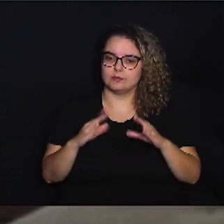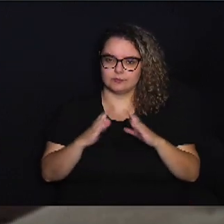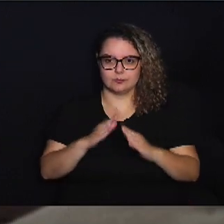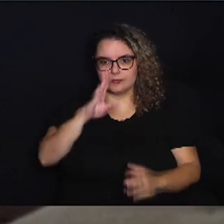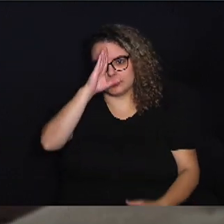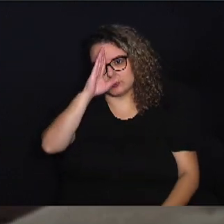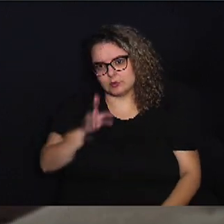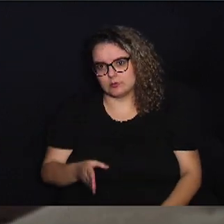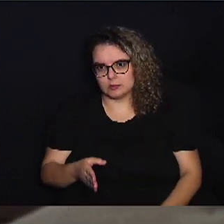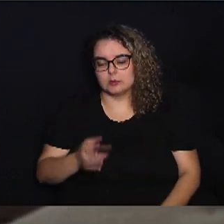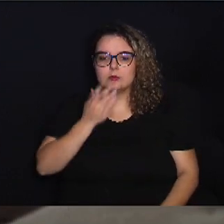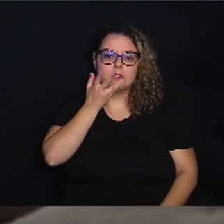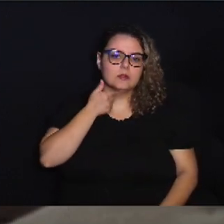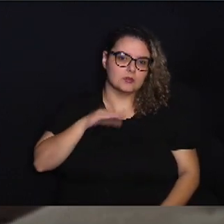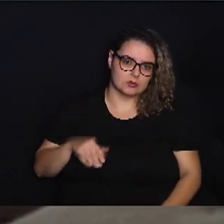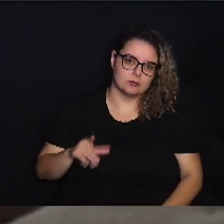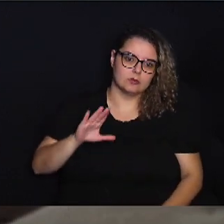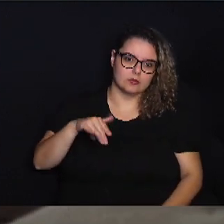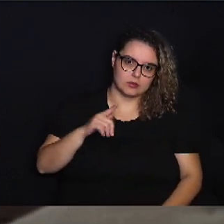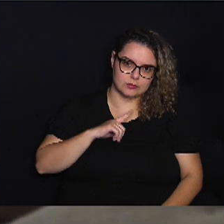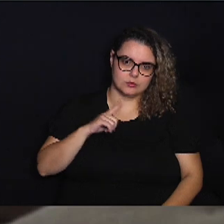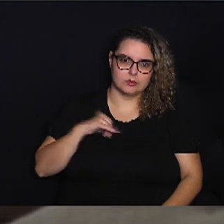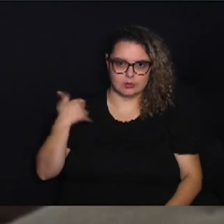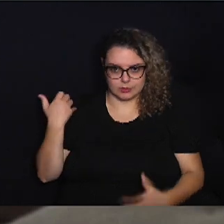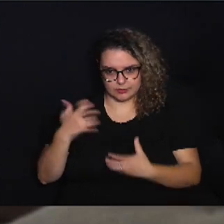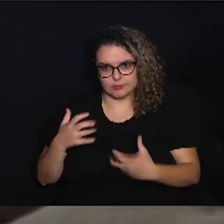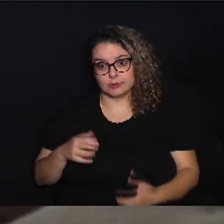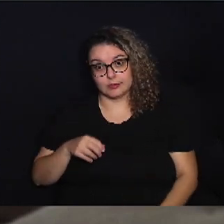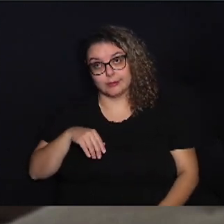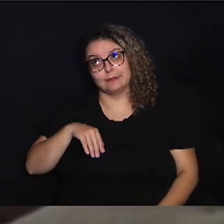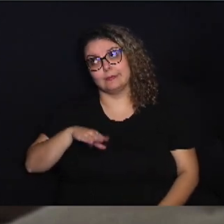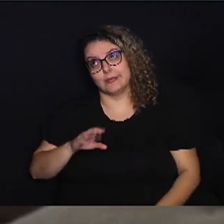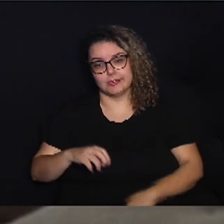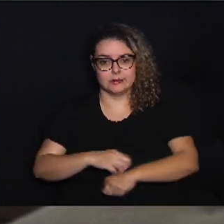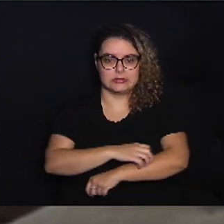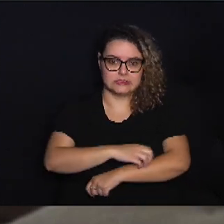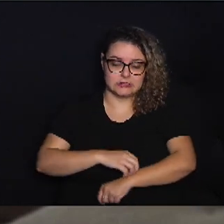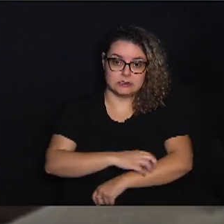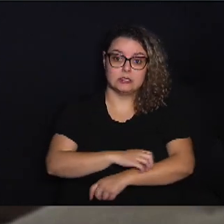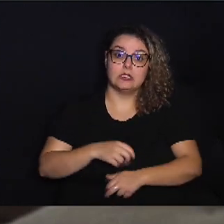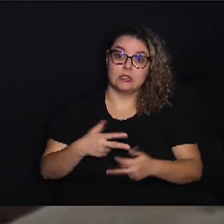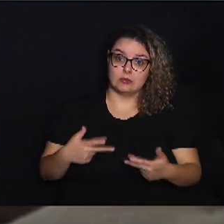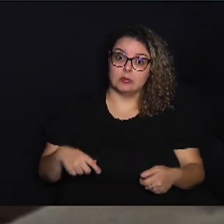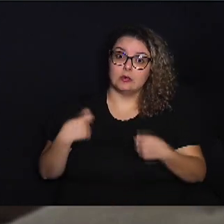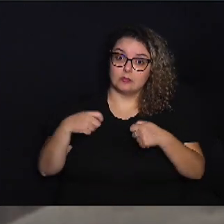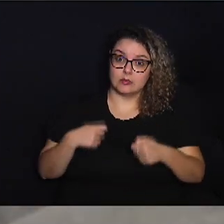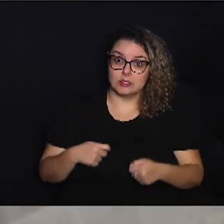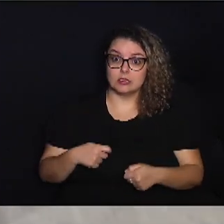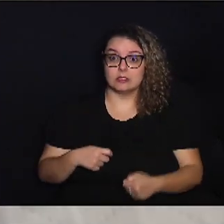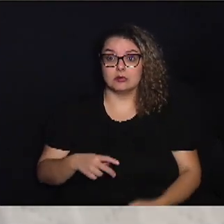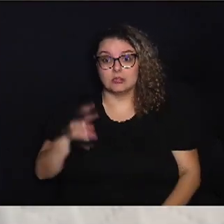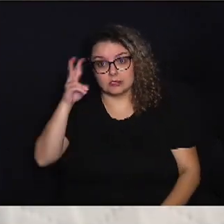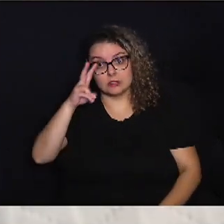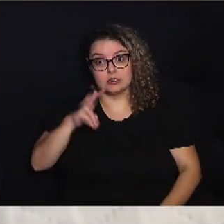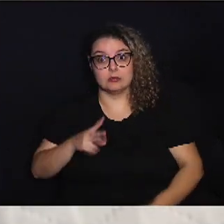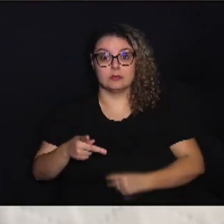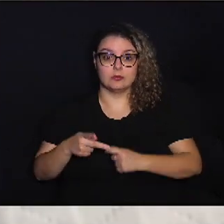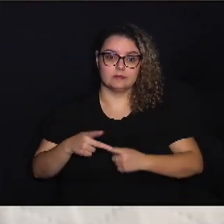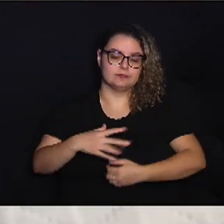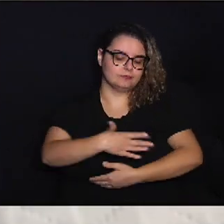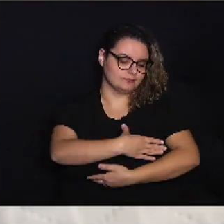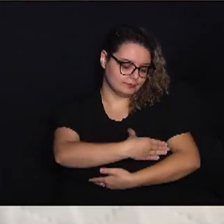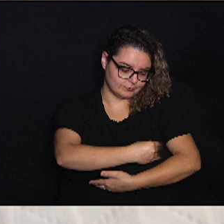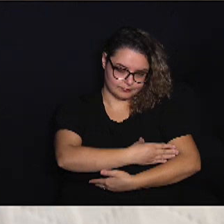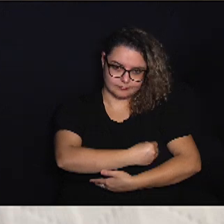onde tem criança, e ainda mais se for alérgica. E uma coisa que precisamos resgatar na pediatria é o aleitamento